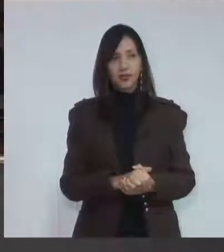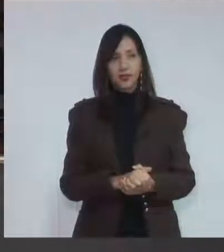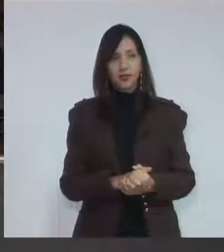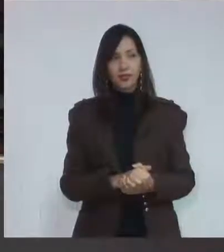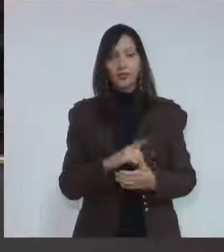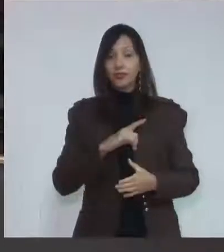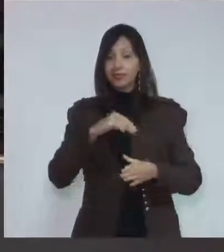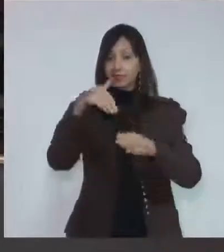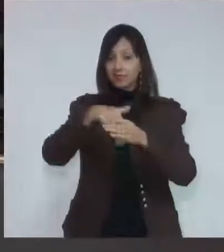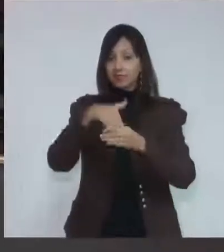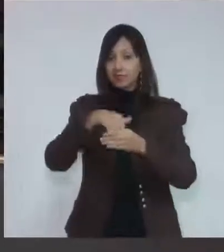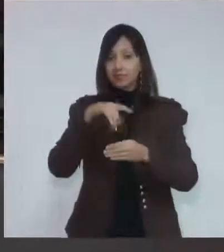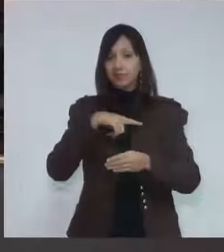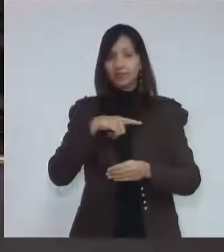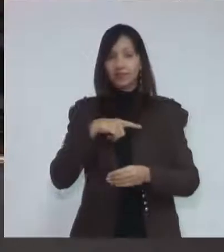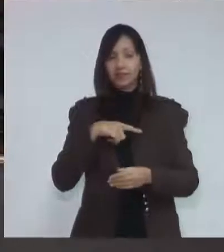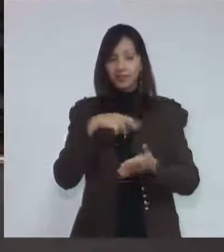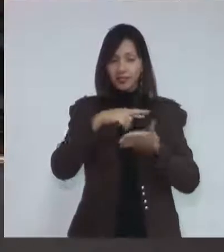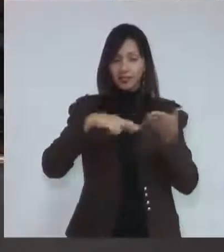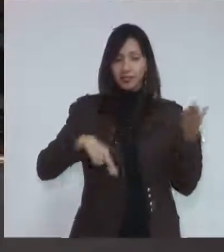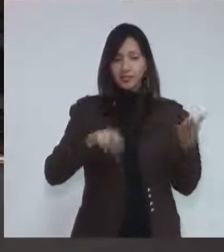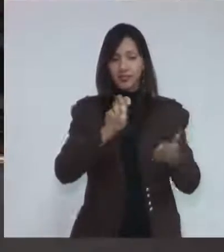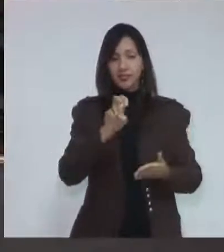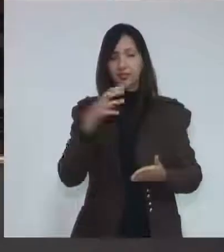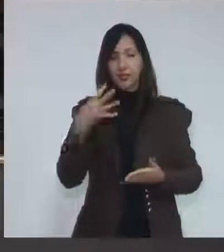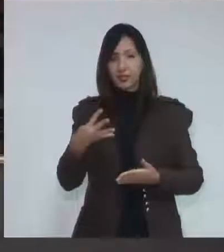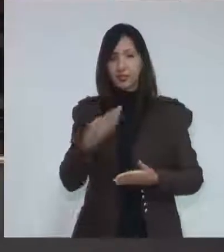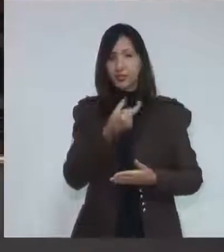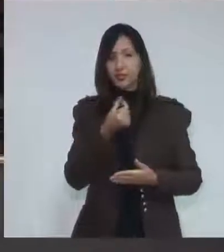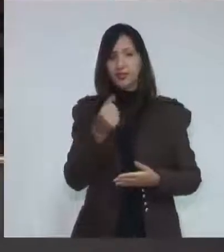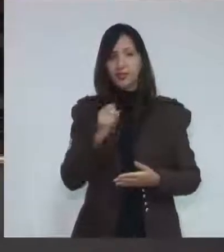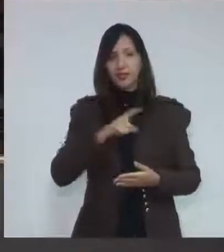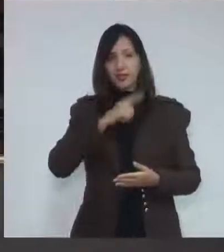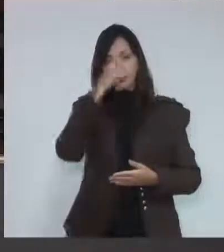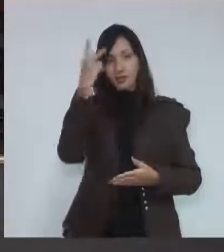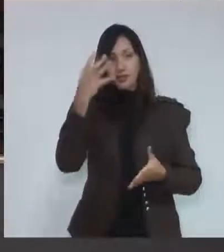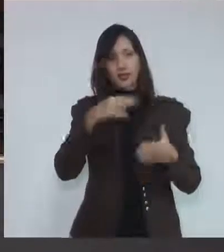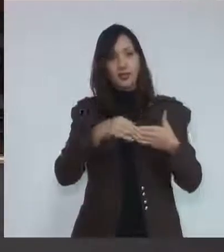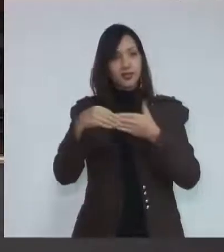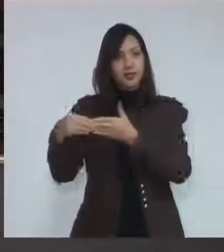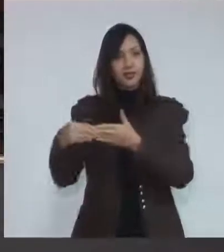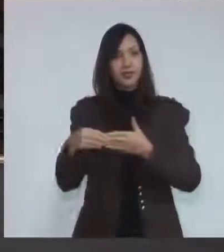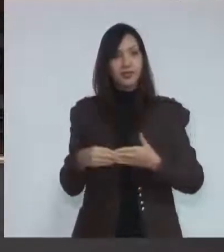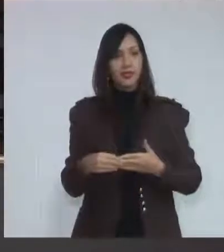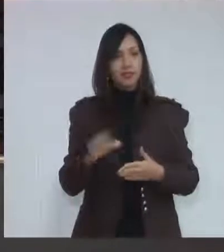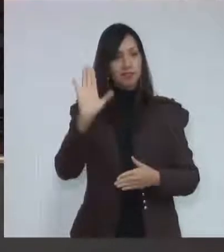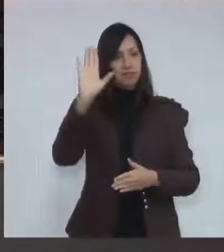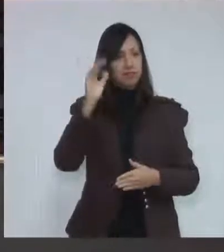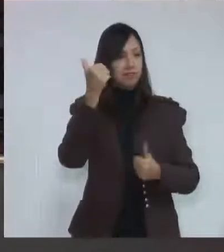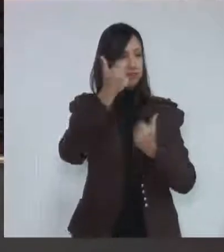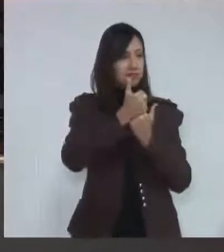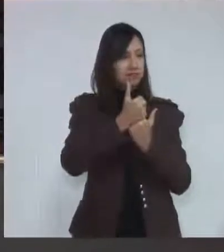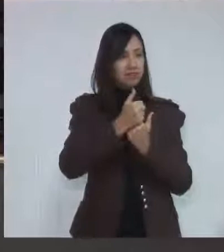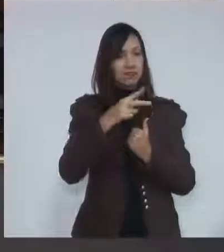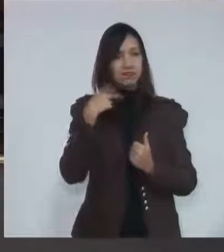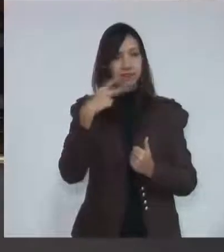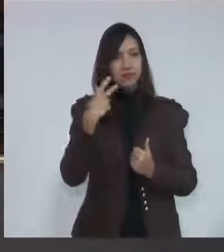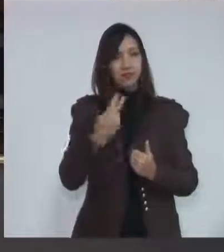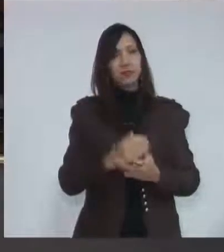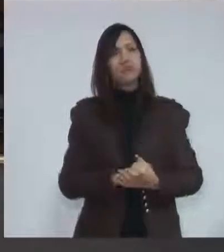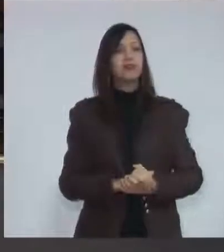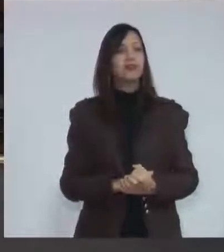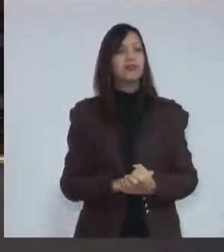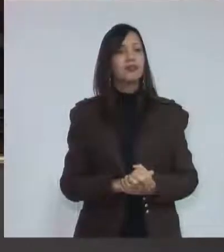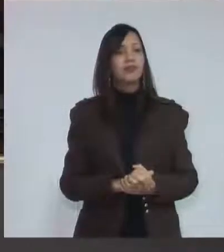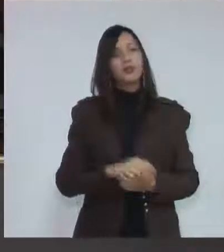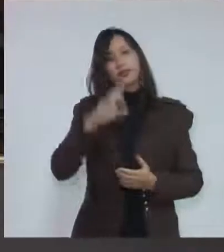Está em votação o requerimento número 54 de 2018. Se alguma das lideranças quiserem encaminhá-lo. Peço a palavra, senhor presidente. Com a palavra, o vereador Paulinho Palmeira. Senhor